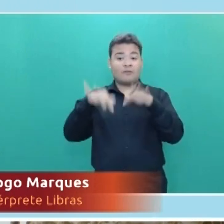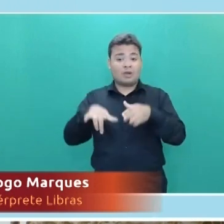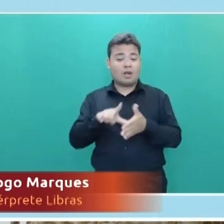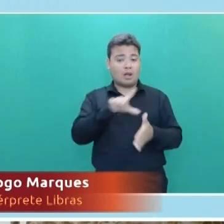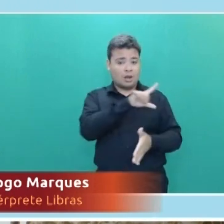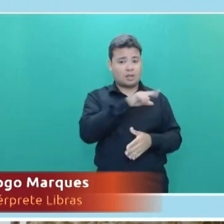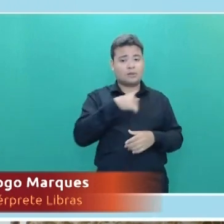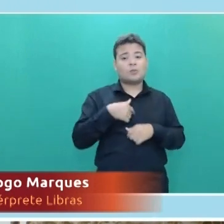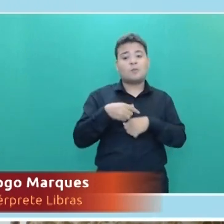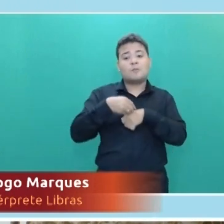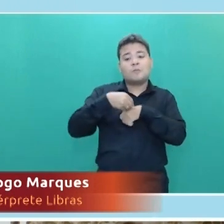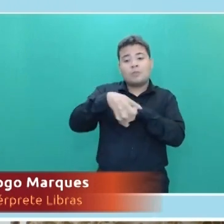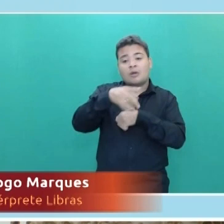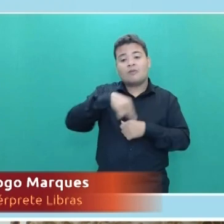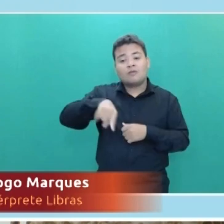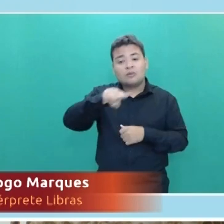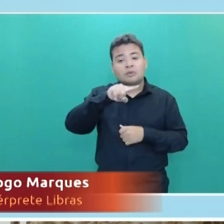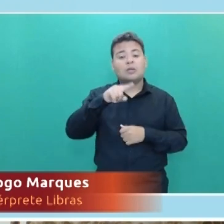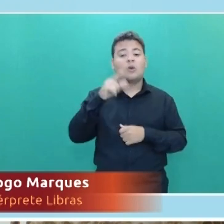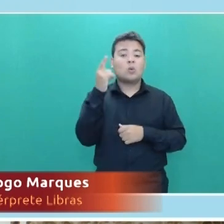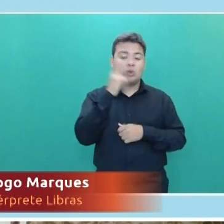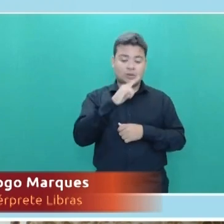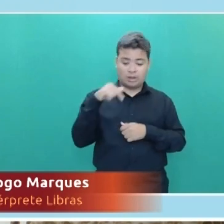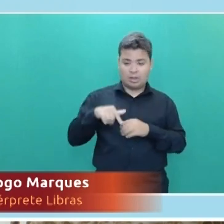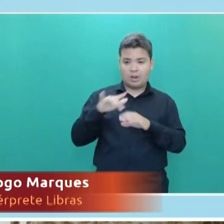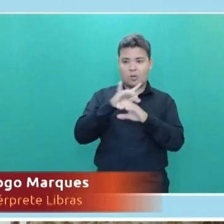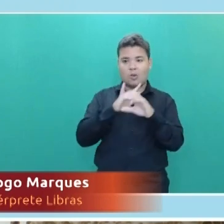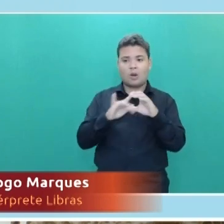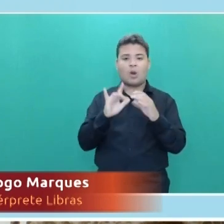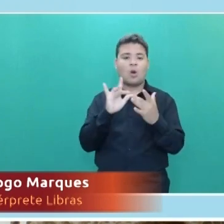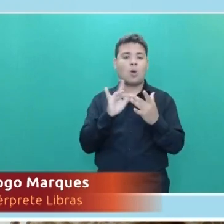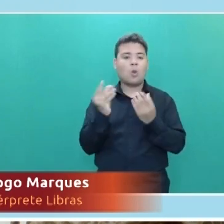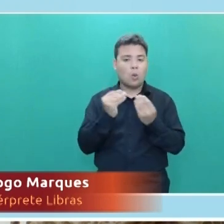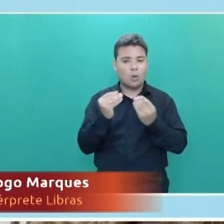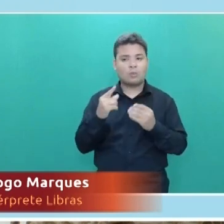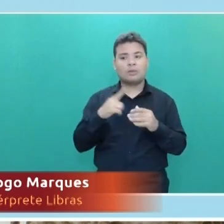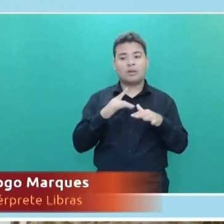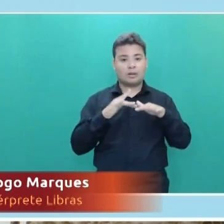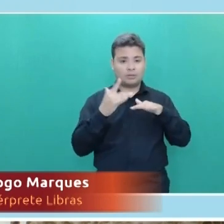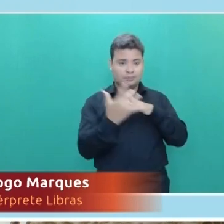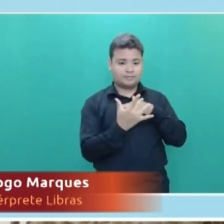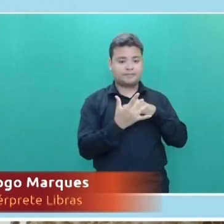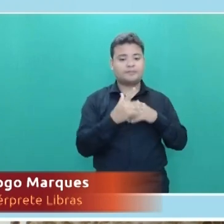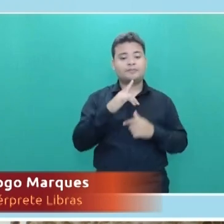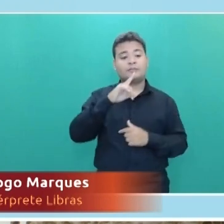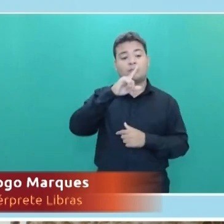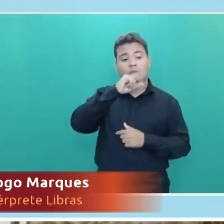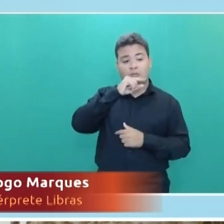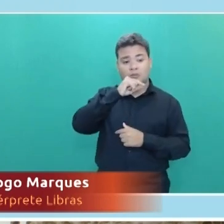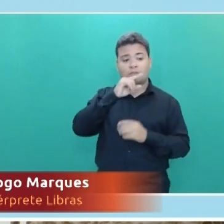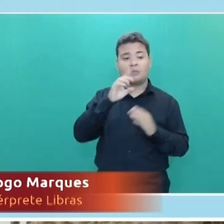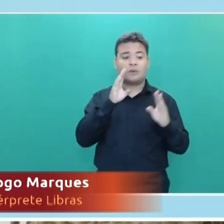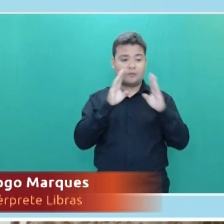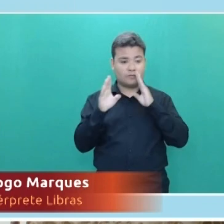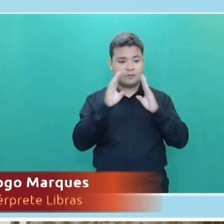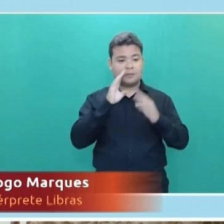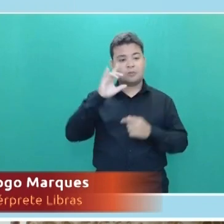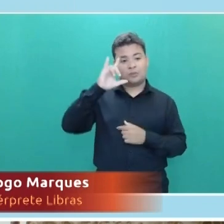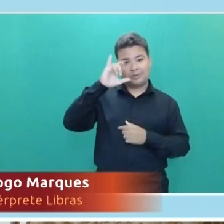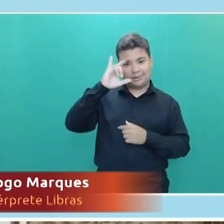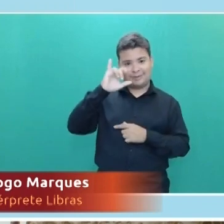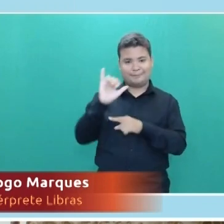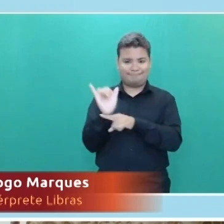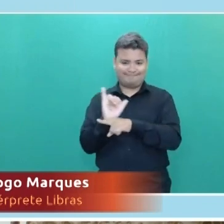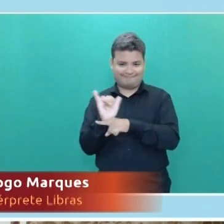dos canais de comunicação com o nosso programa. A gente tem redes sociais, Twitter, Facebook, Instagram, YouTube, só procurar por TV UFG, como aparece